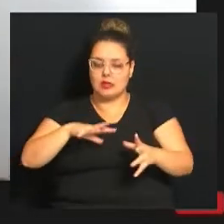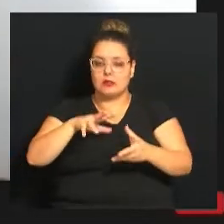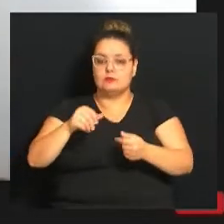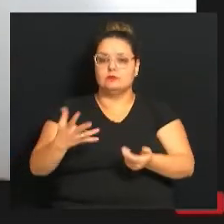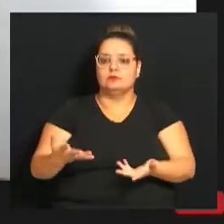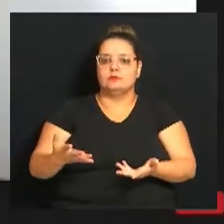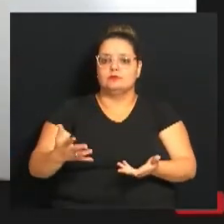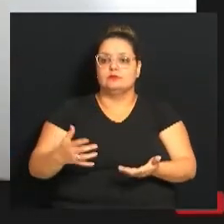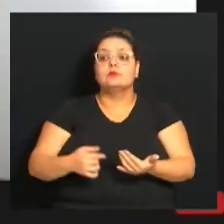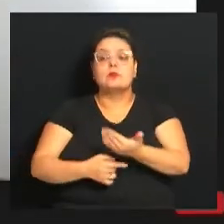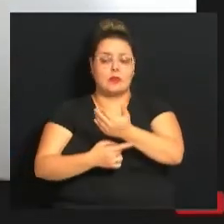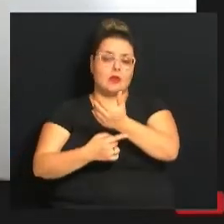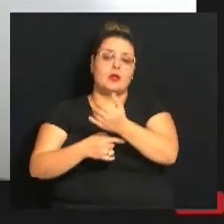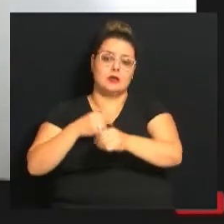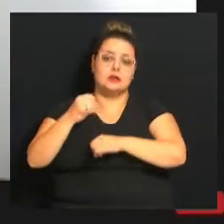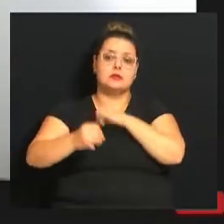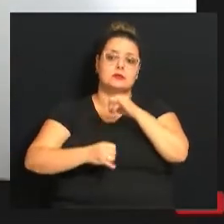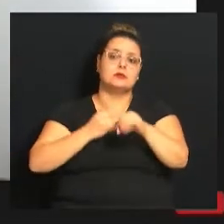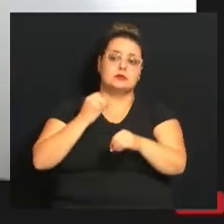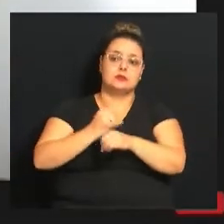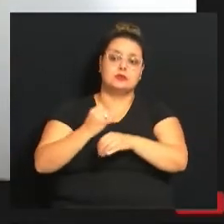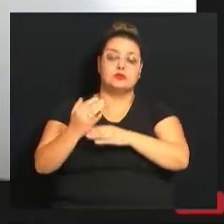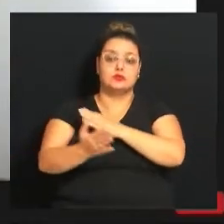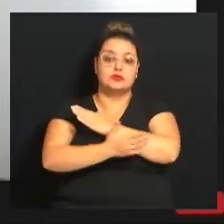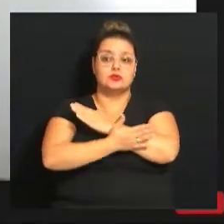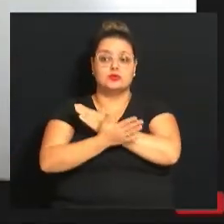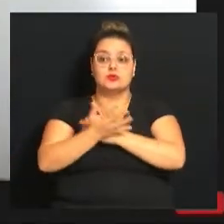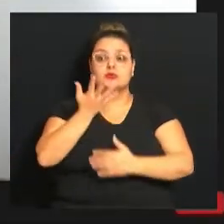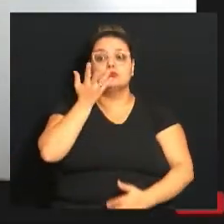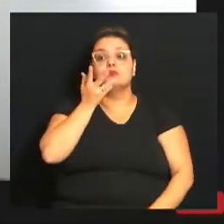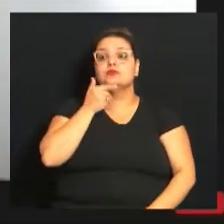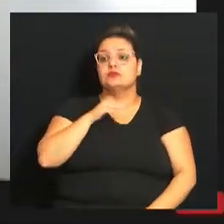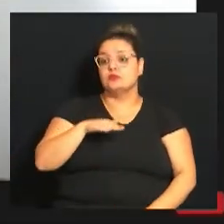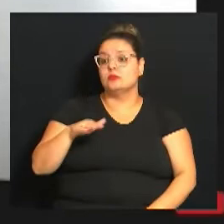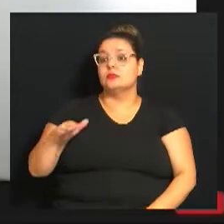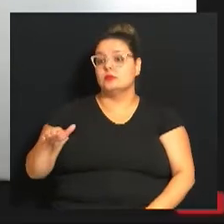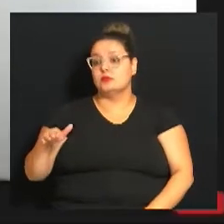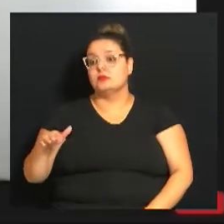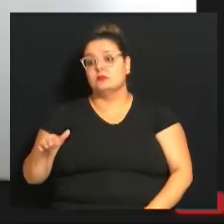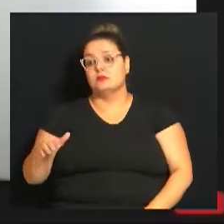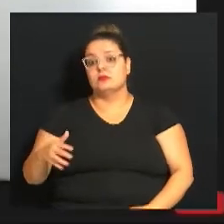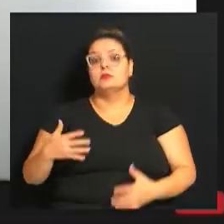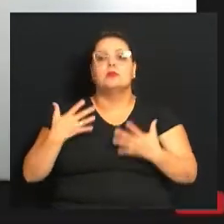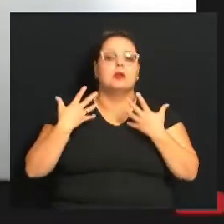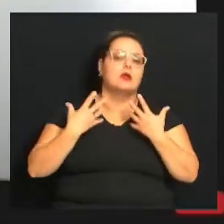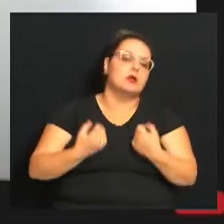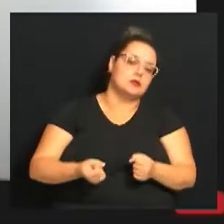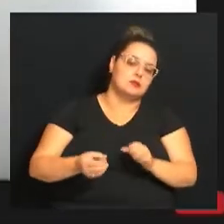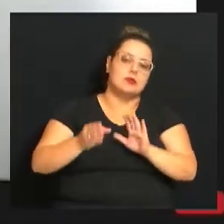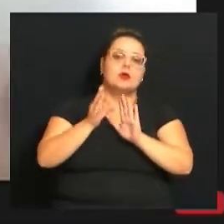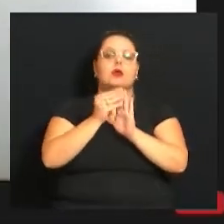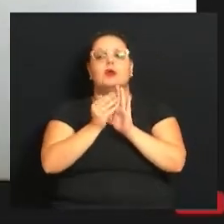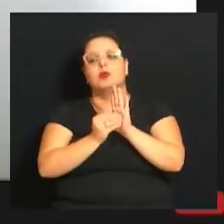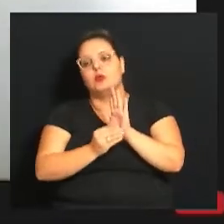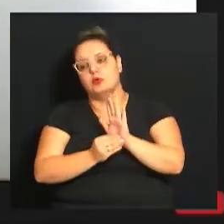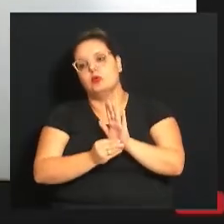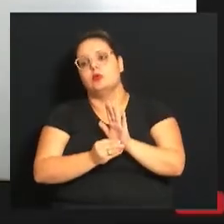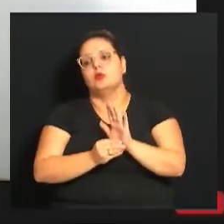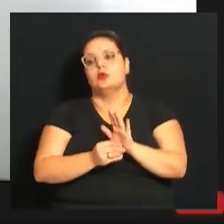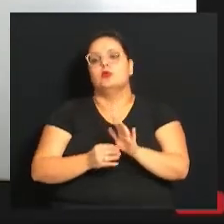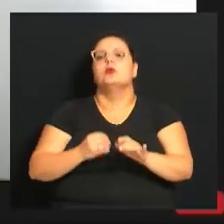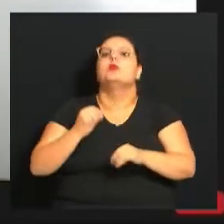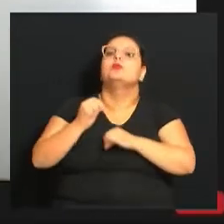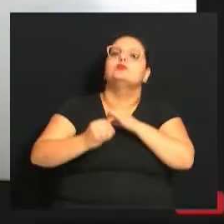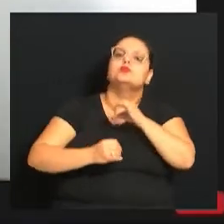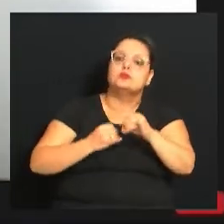digital, nos ajudou a manter as crianças, de alguma maneira, recebendo conteúdo, conectados com a escola,